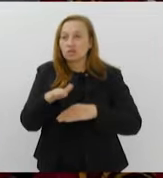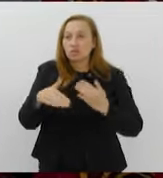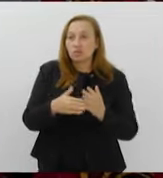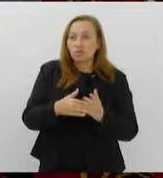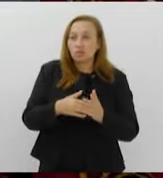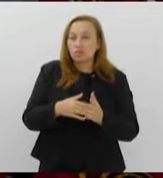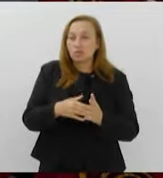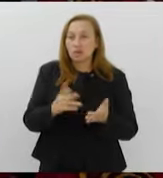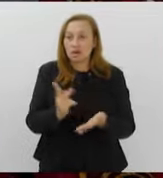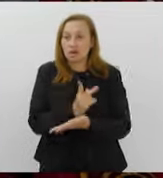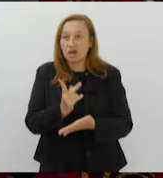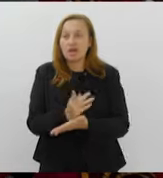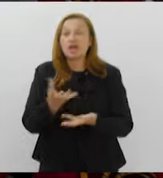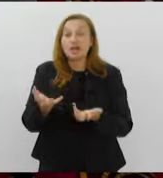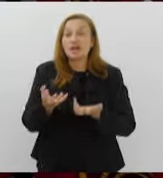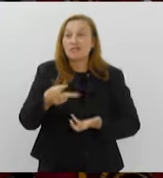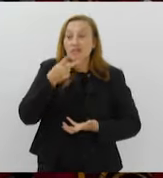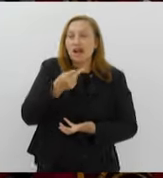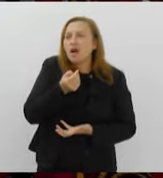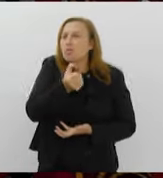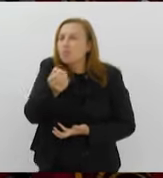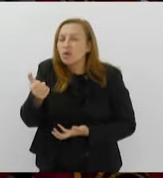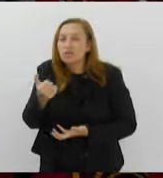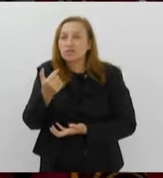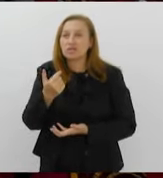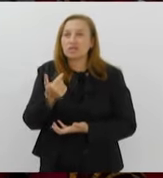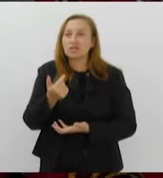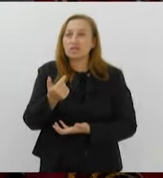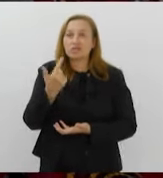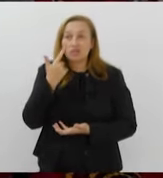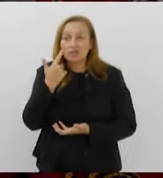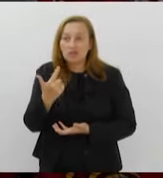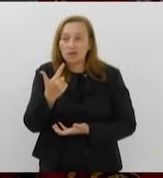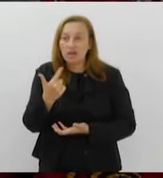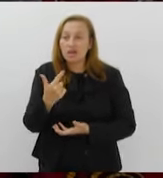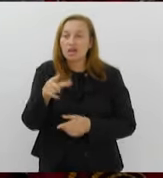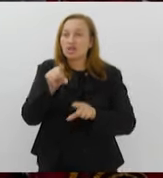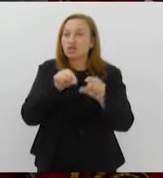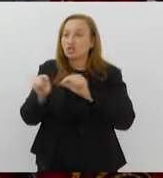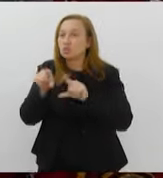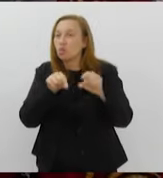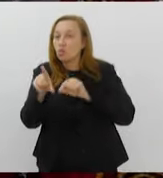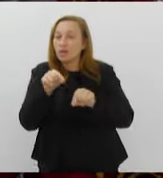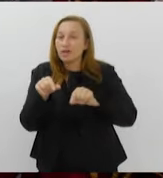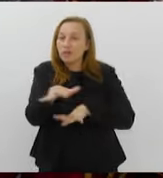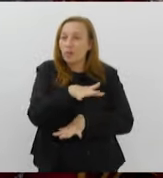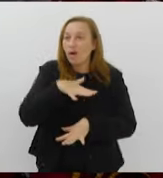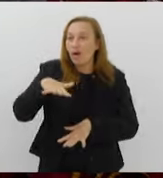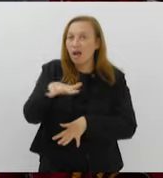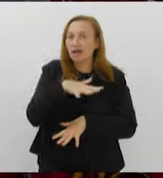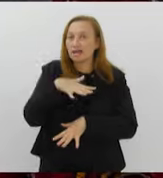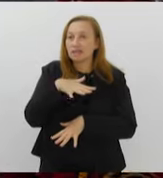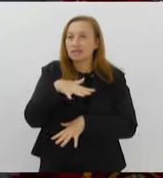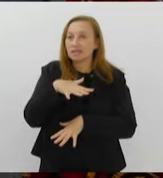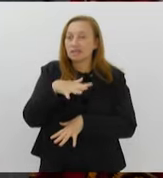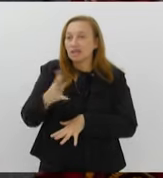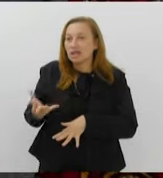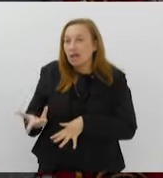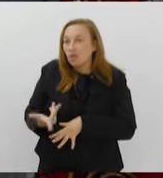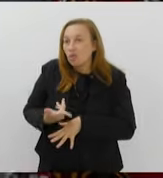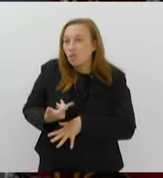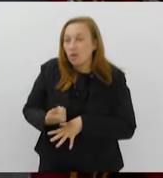também que poucas vezes a gente se vê em estado a decidir num ambiente em que a